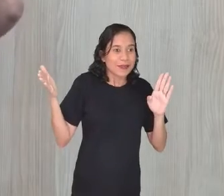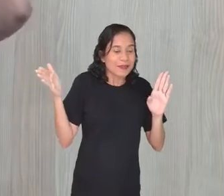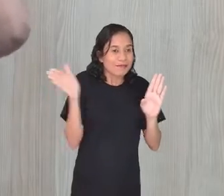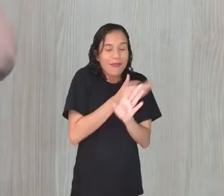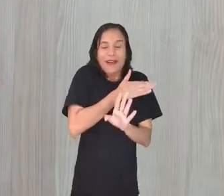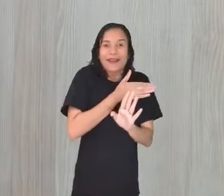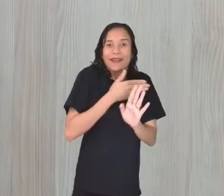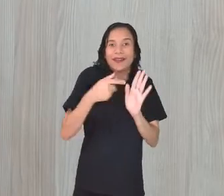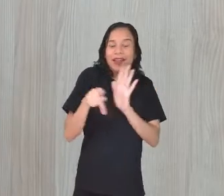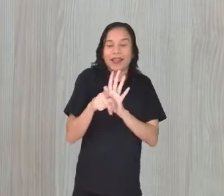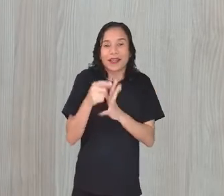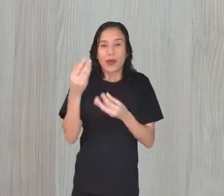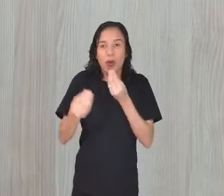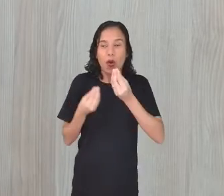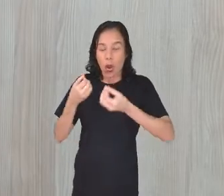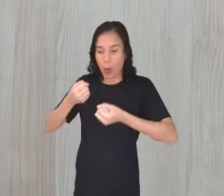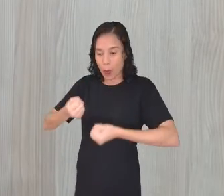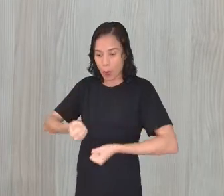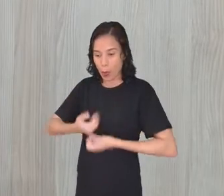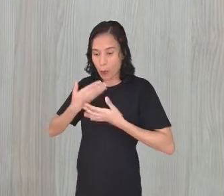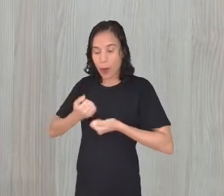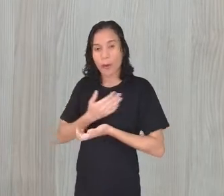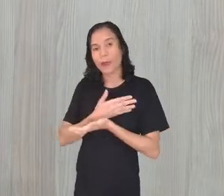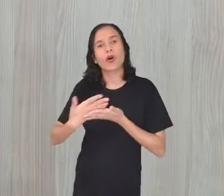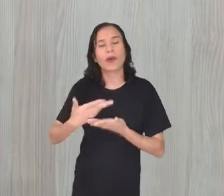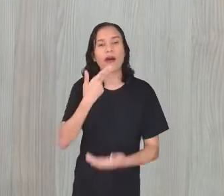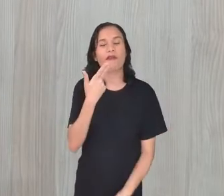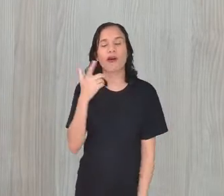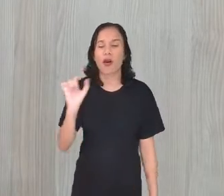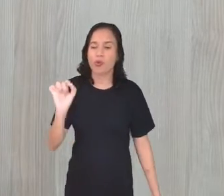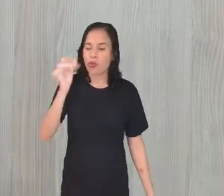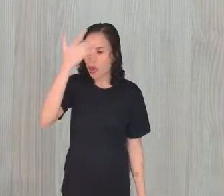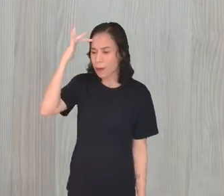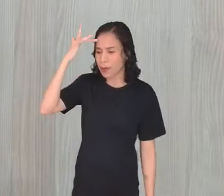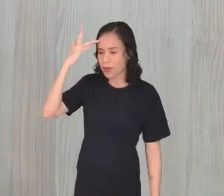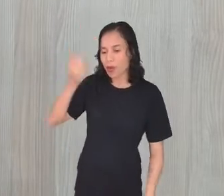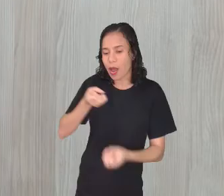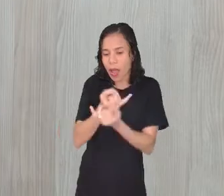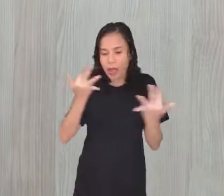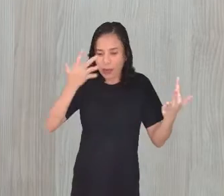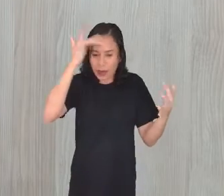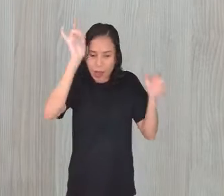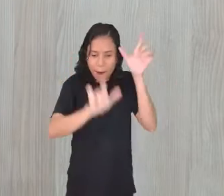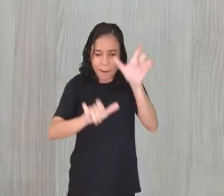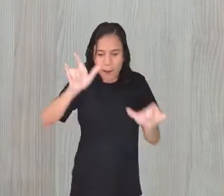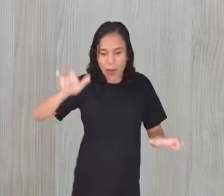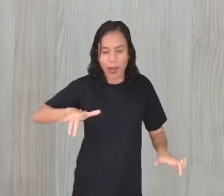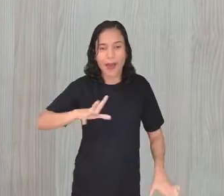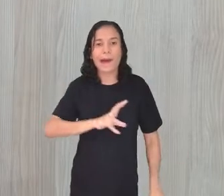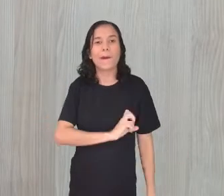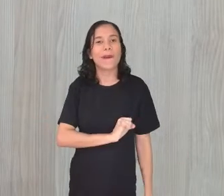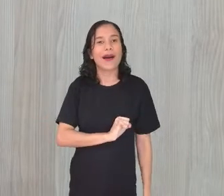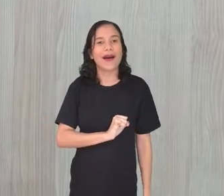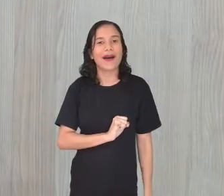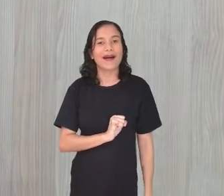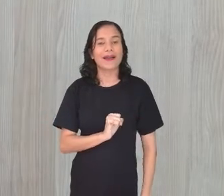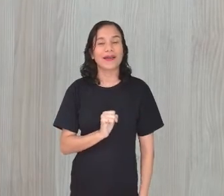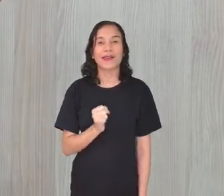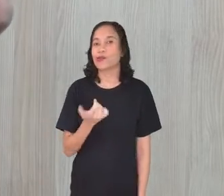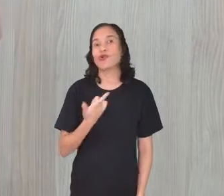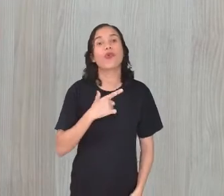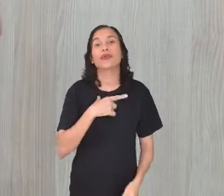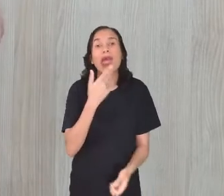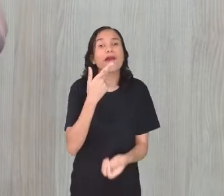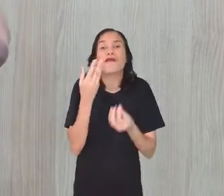um poema que começa com que pode uma criatura, se não entre criaturas, amar. Você já não tem mais nem o